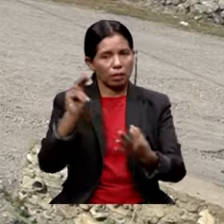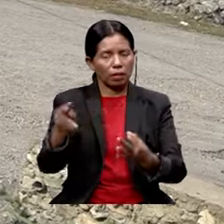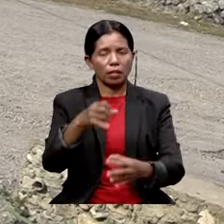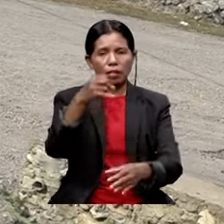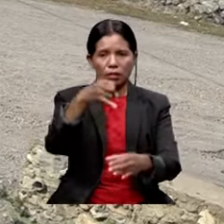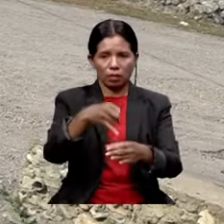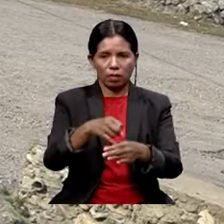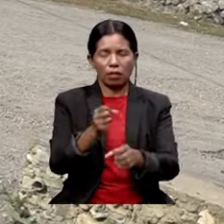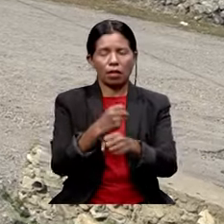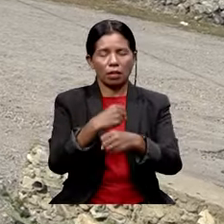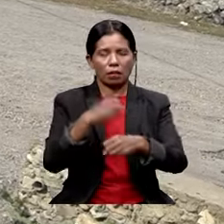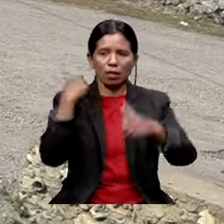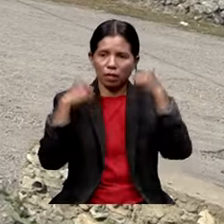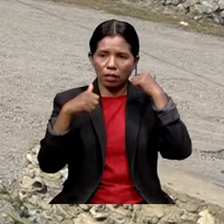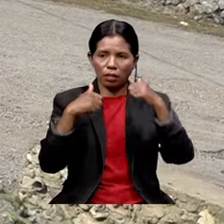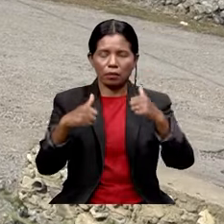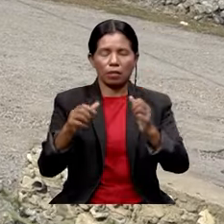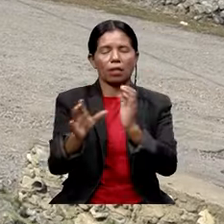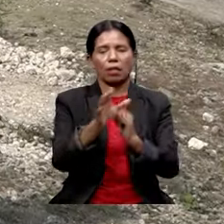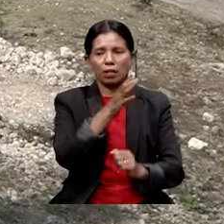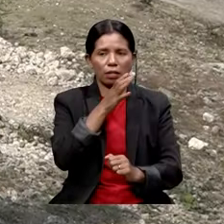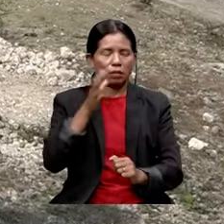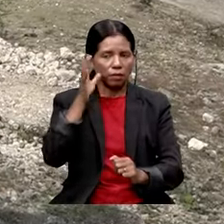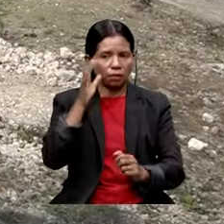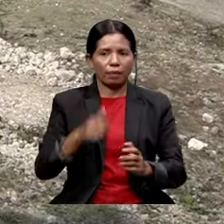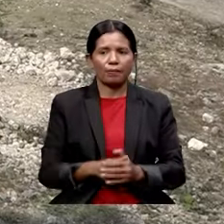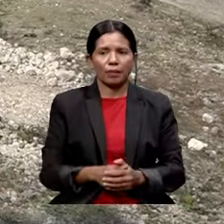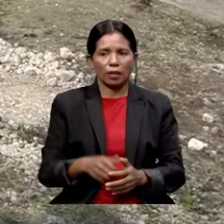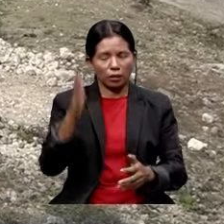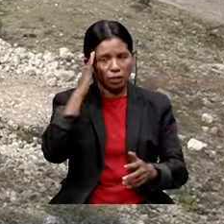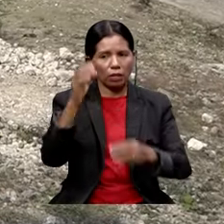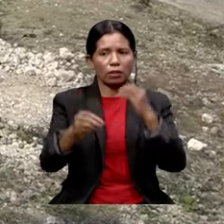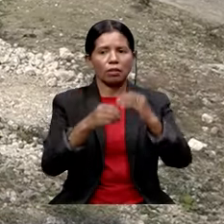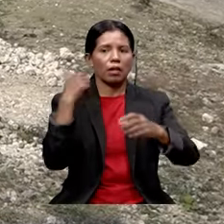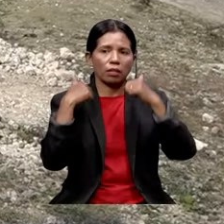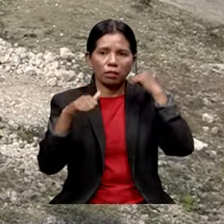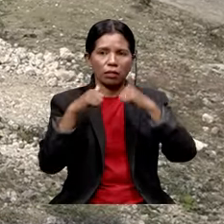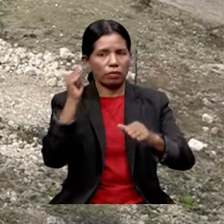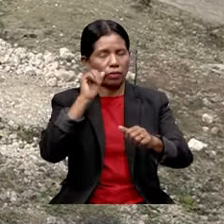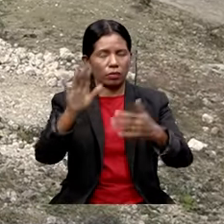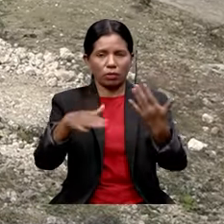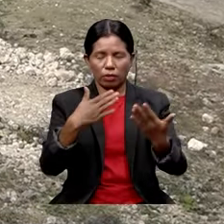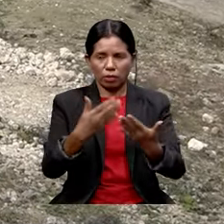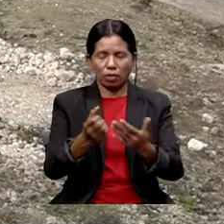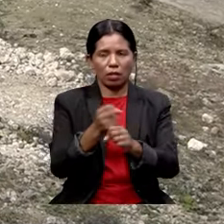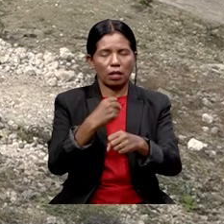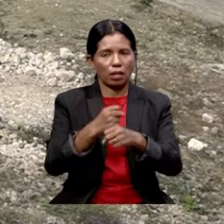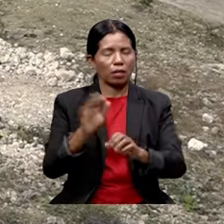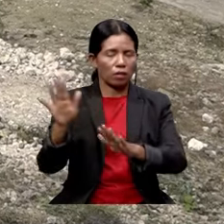inclui halomos atividade agricultura. Atu hatene claro kuna ba atividade nebe feto sira halo iha area